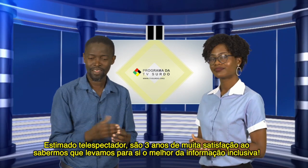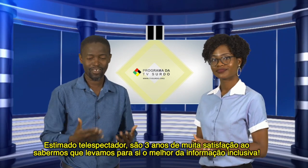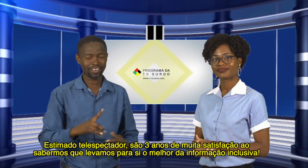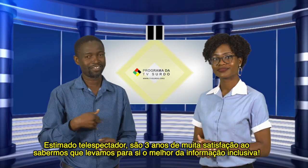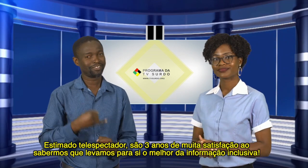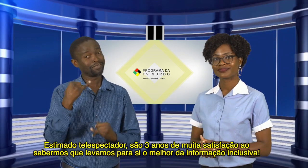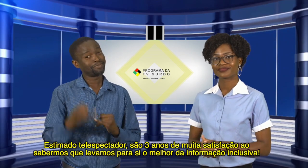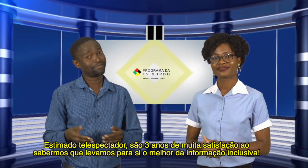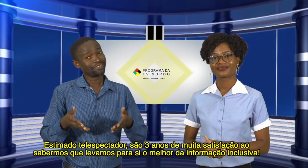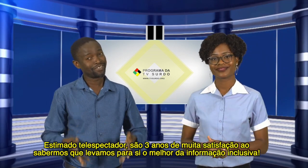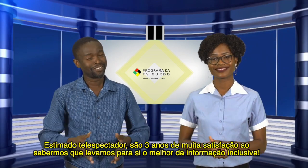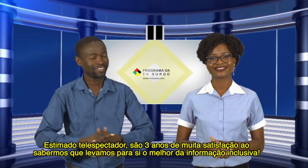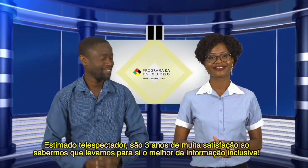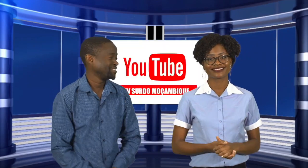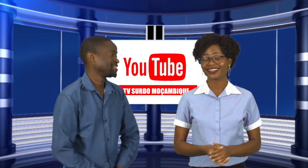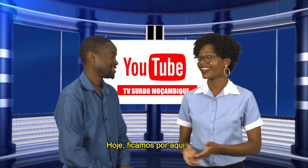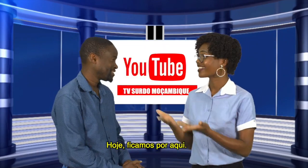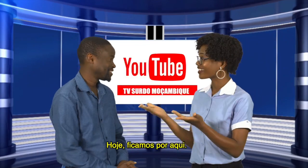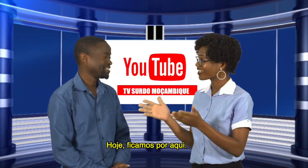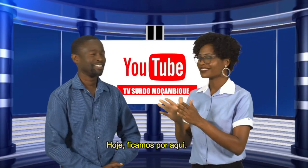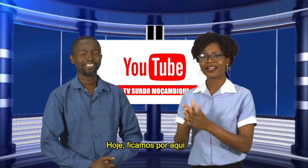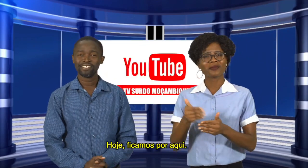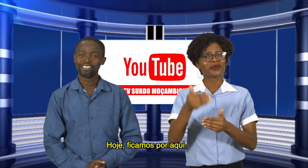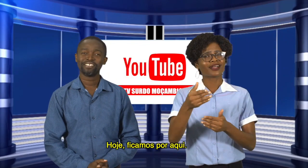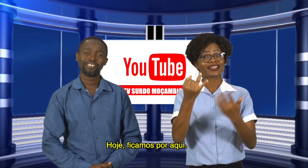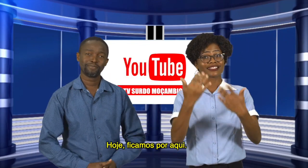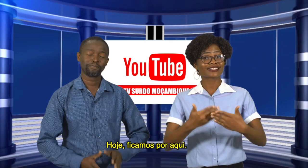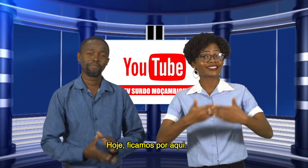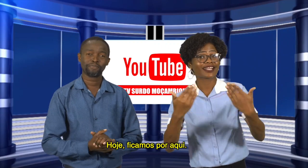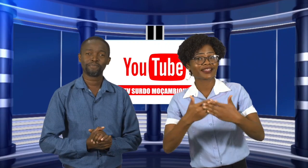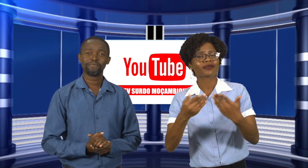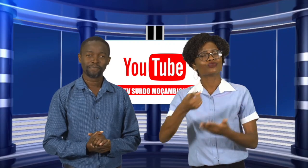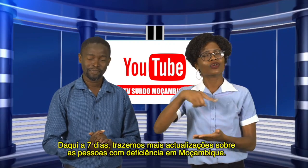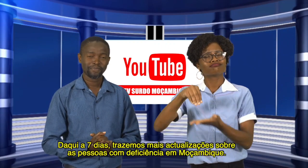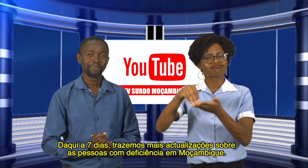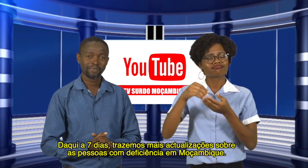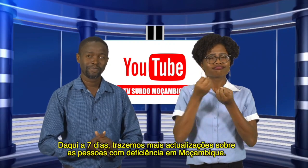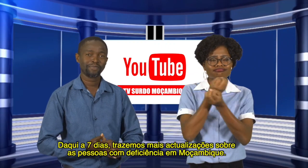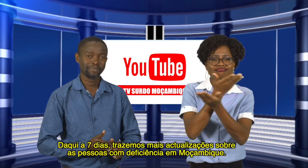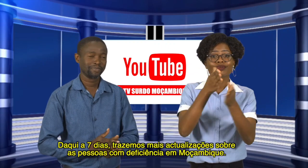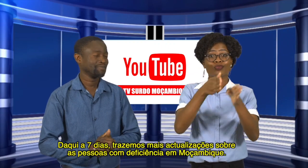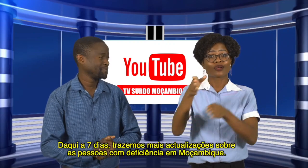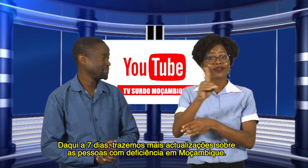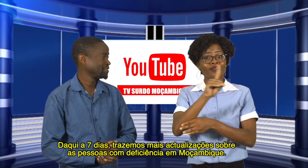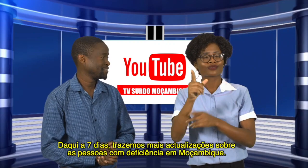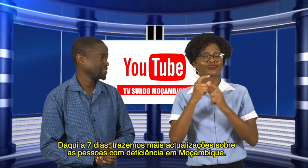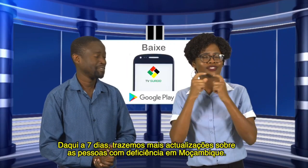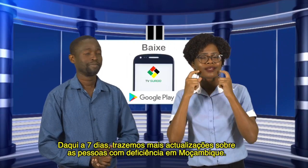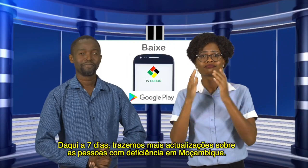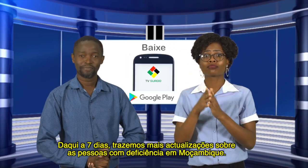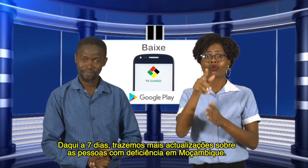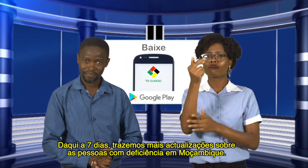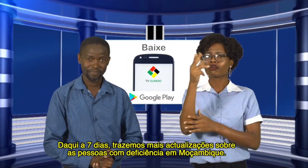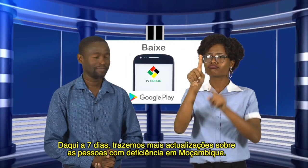si o melhor da informação inclusiva. Hoje, ficamos por aqui. Daqui a sete dias, traremos mais